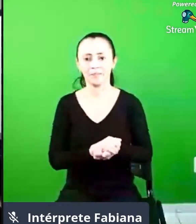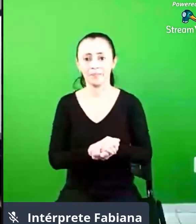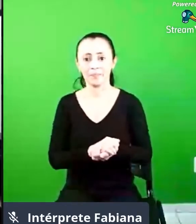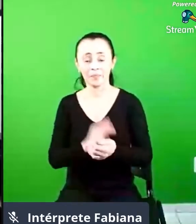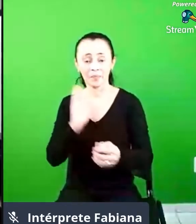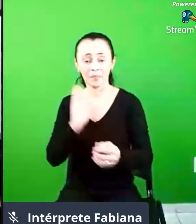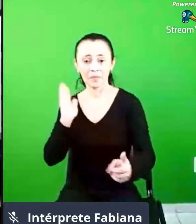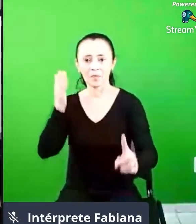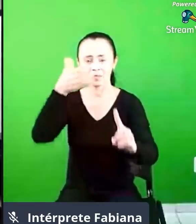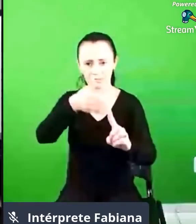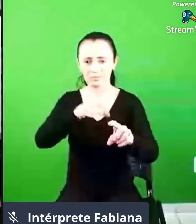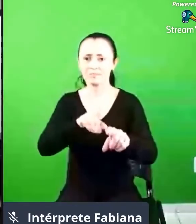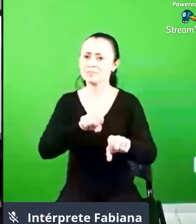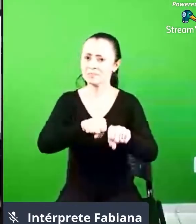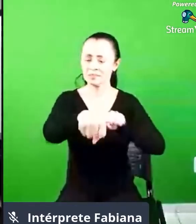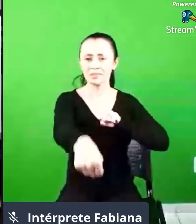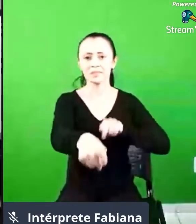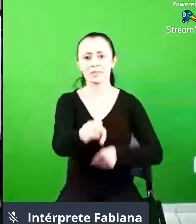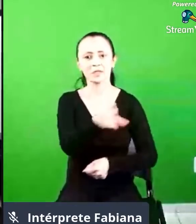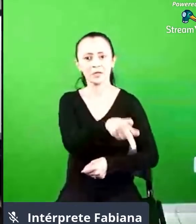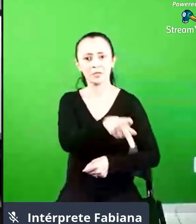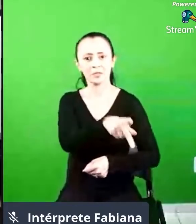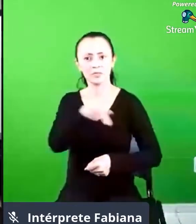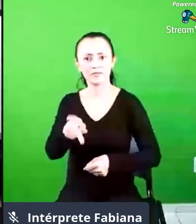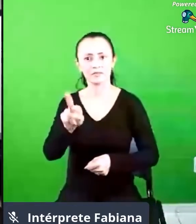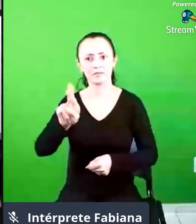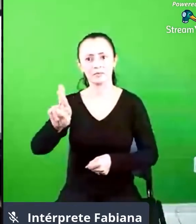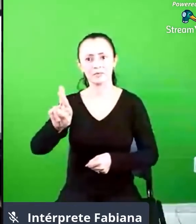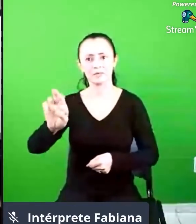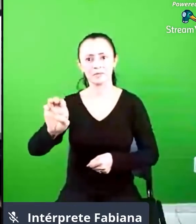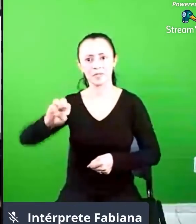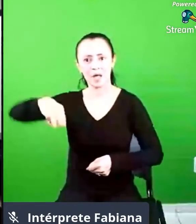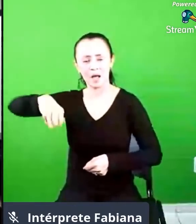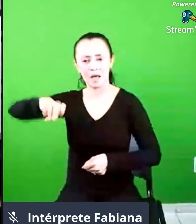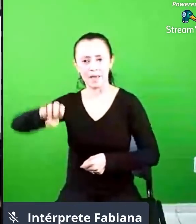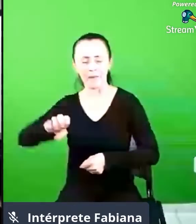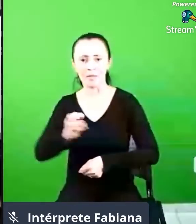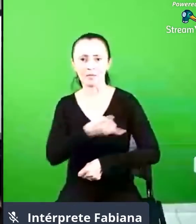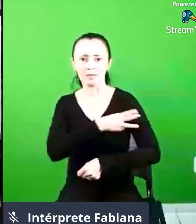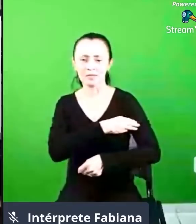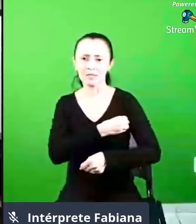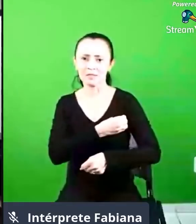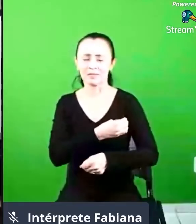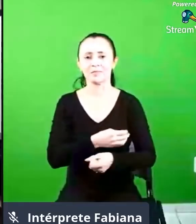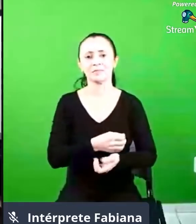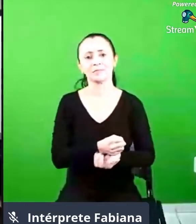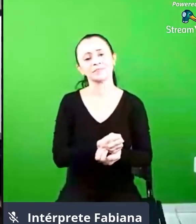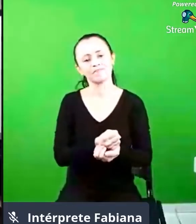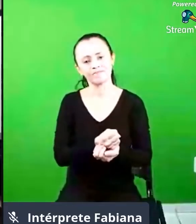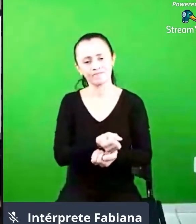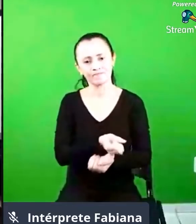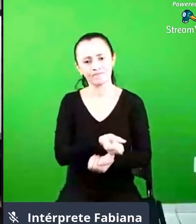nossa formação são os professores da REME, que atuam no terceiro ano dos anos iniciais do ensino